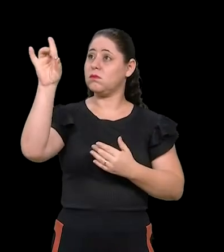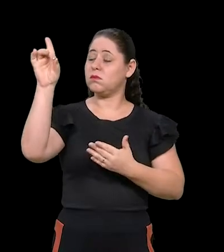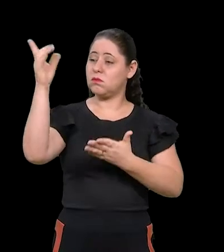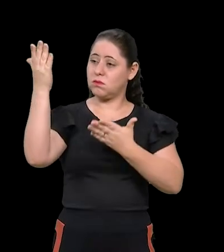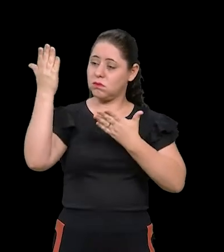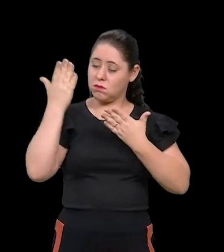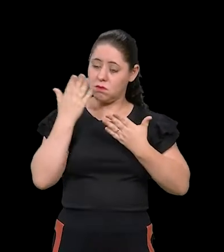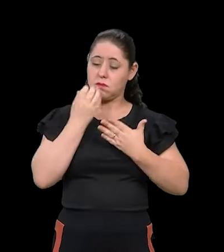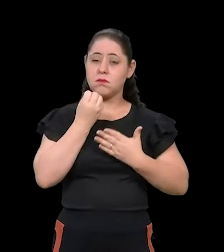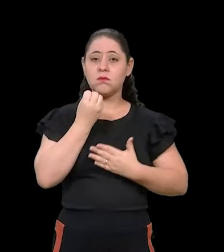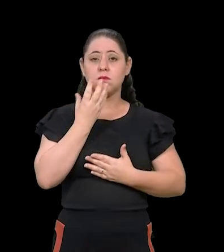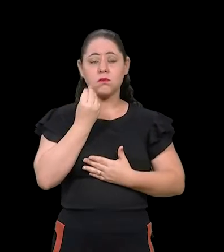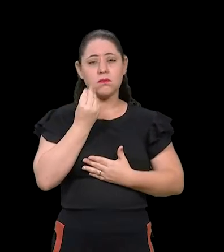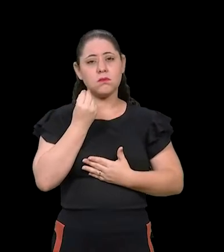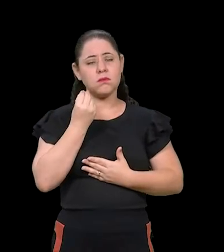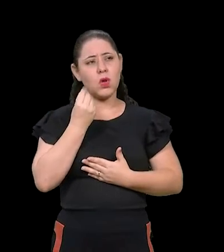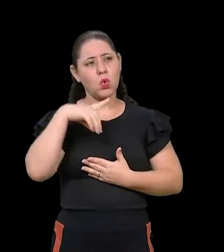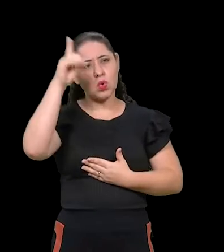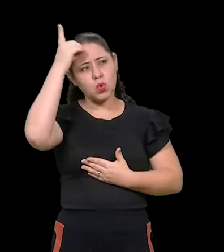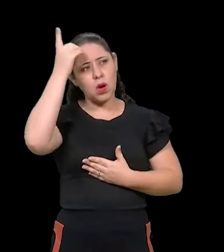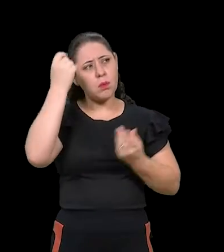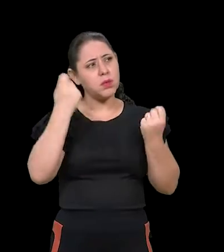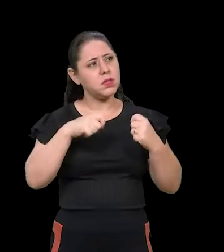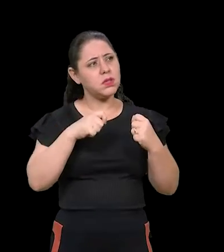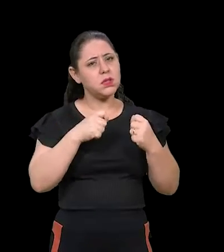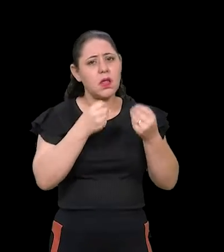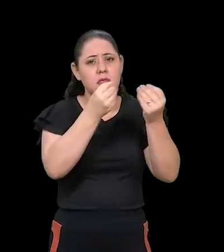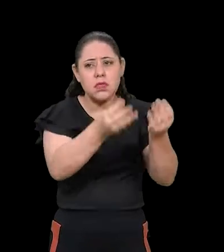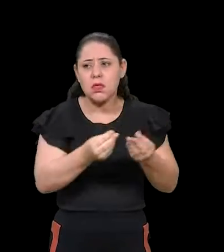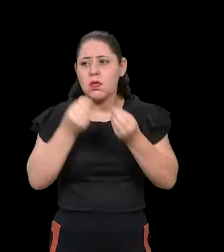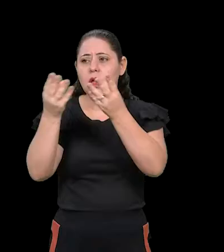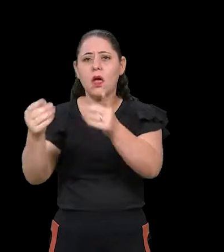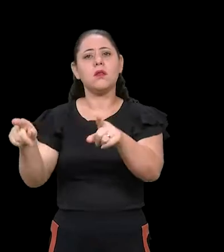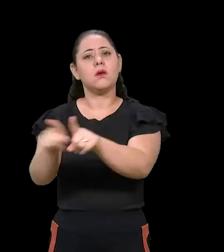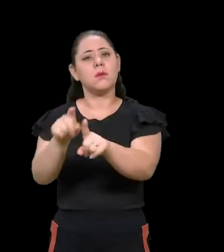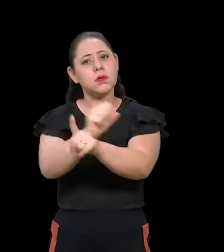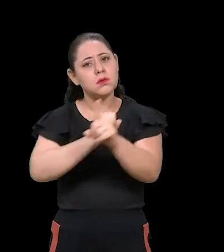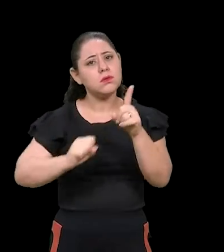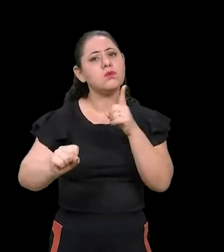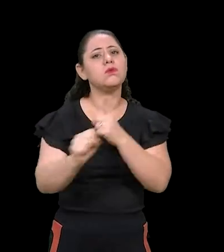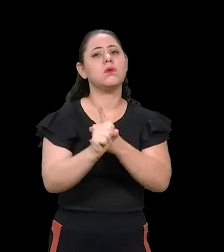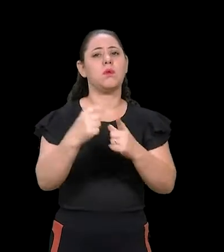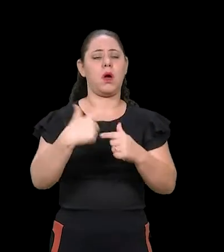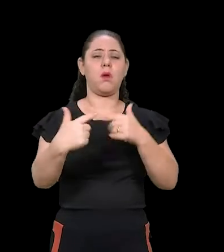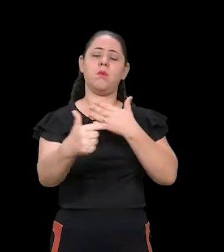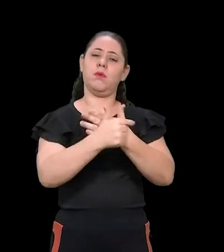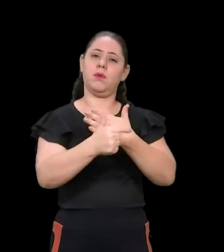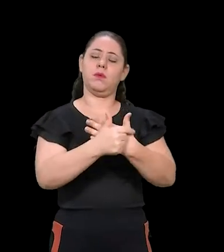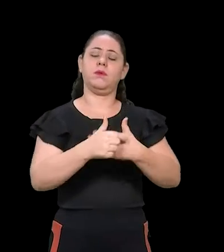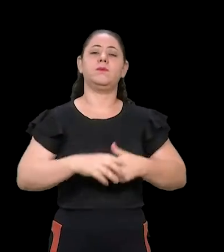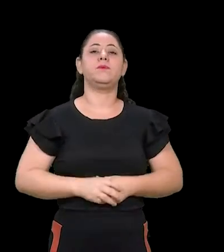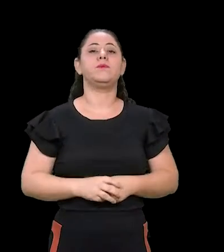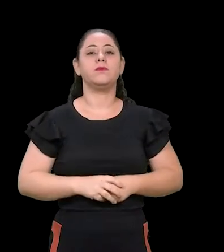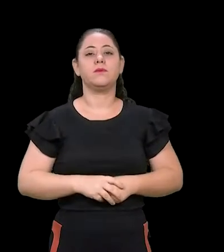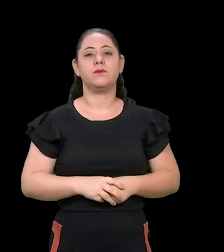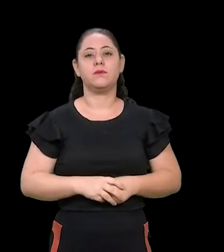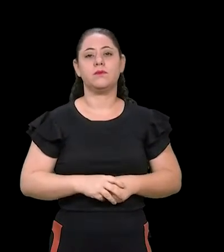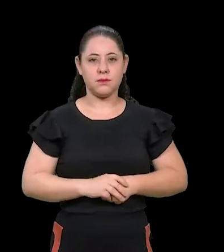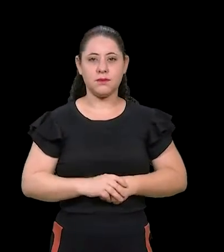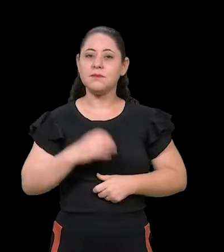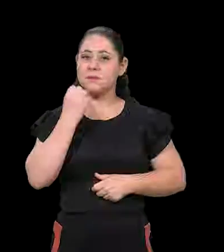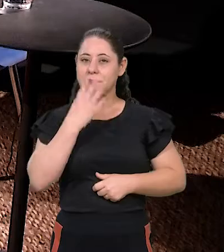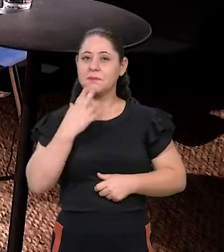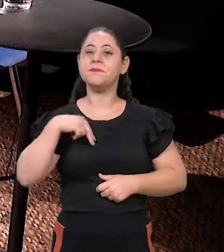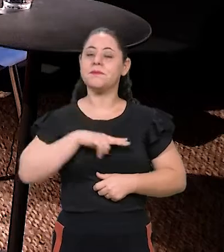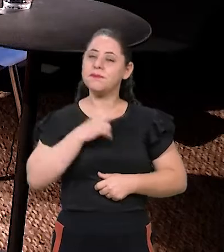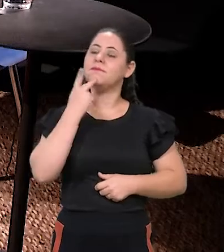acho que se Deus te deu muito, né? Está lá na Bíblia, né? Muitos talentos, você tem que retribuir para a sociedade. Então, eu acho que esse é um pouco do meu papel em cima disso.